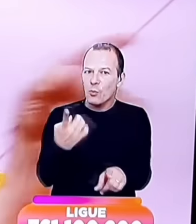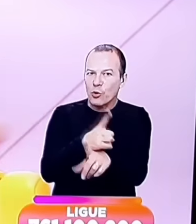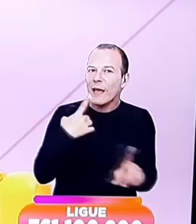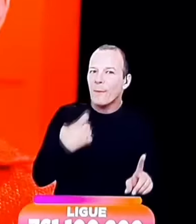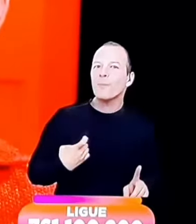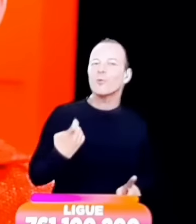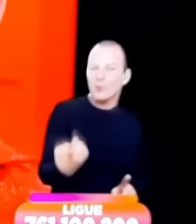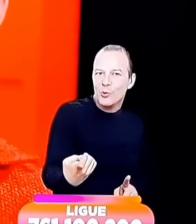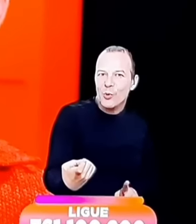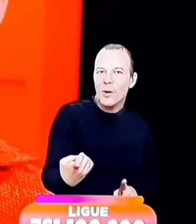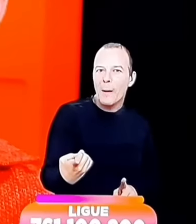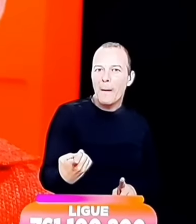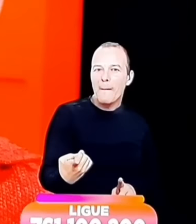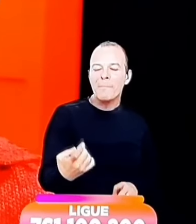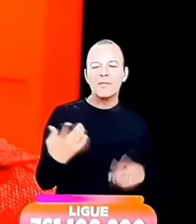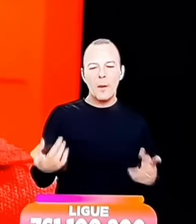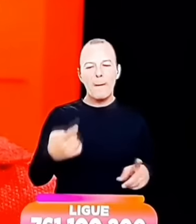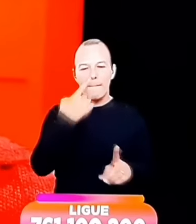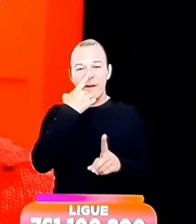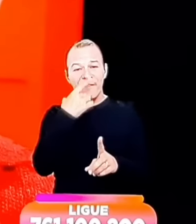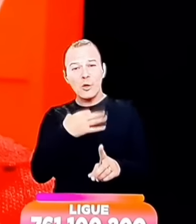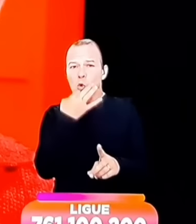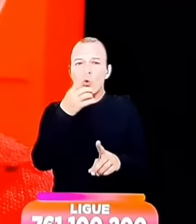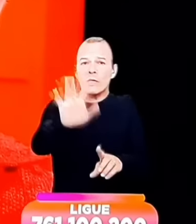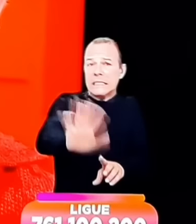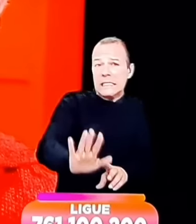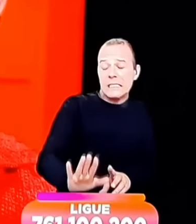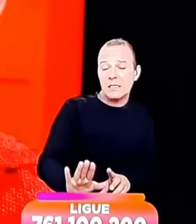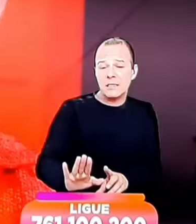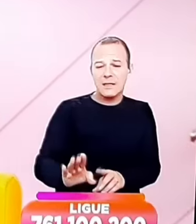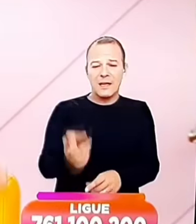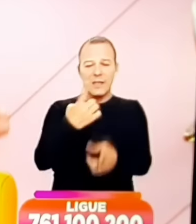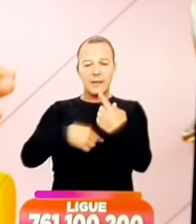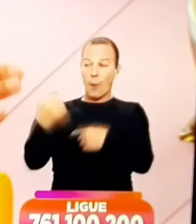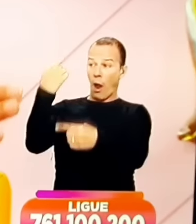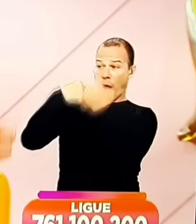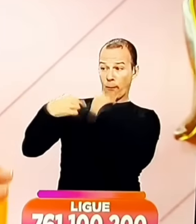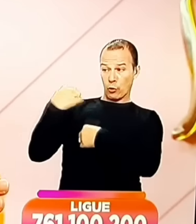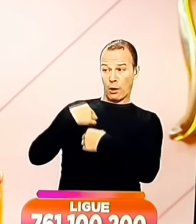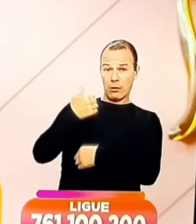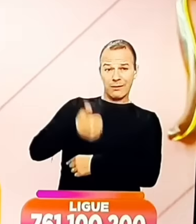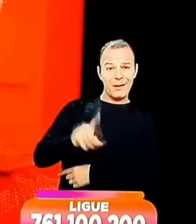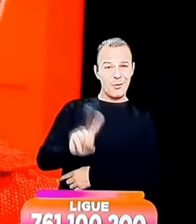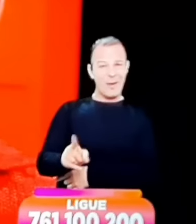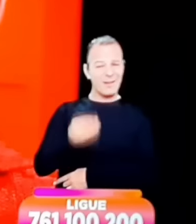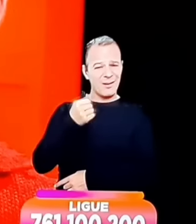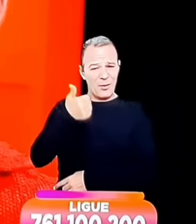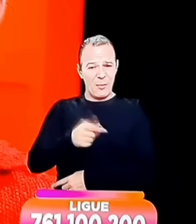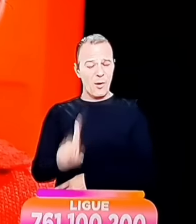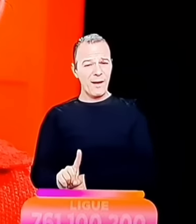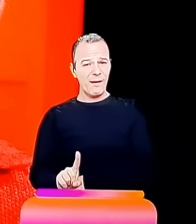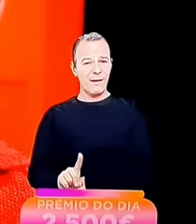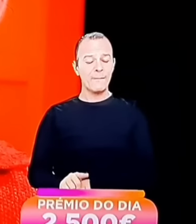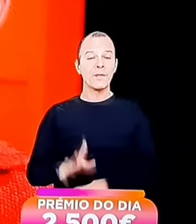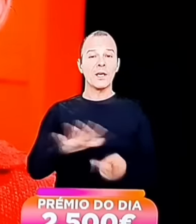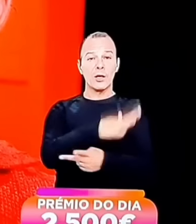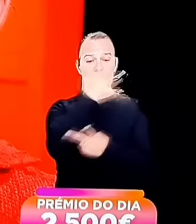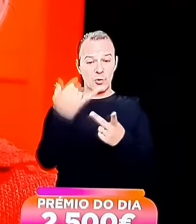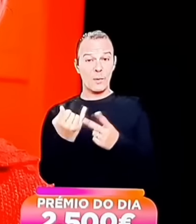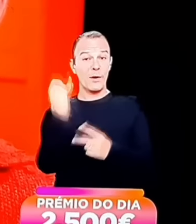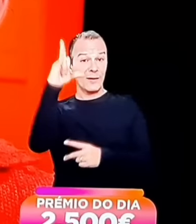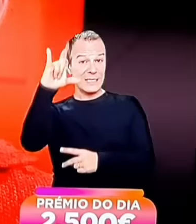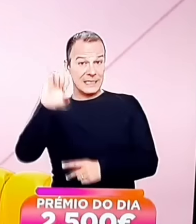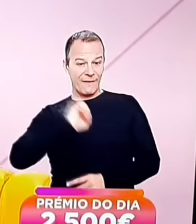bem, nem fico eu. Até eu prefiro não dizer. Bem, não fica isso o é um Cláudio ponto. Estar uma ponta o segundo ponto, isso é que não fica o segundo bem. Ponto é que no meu